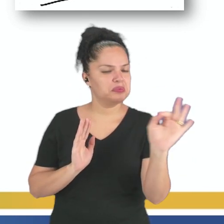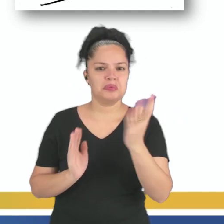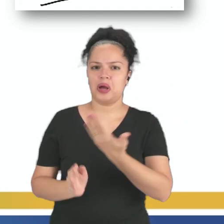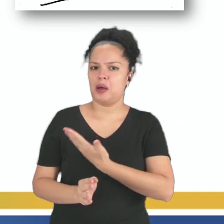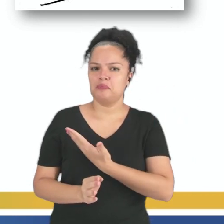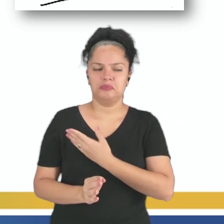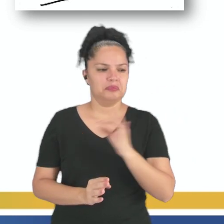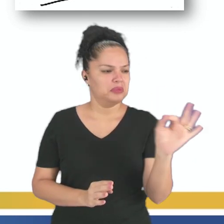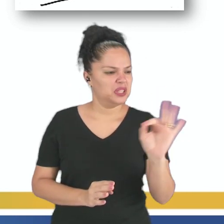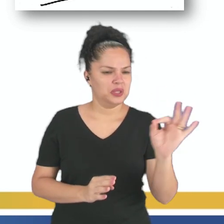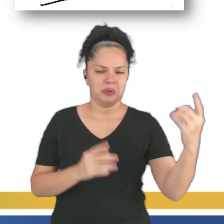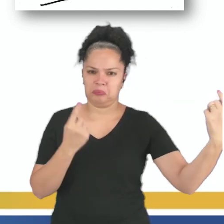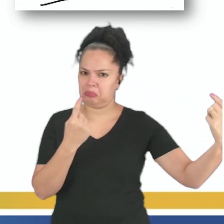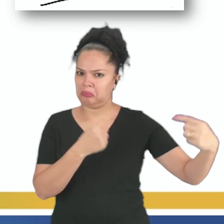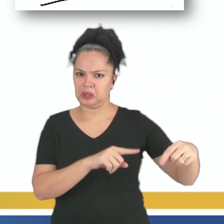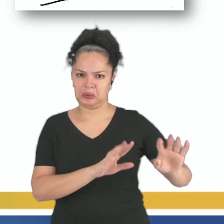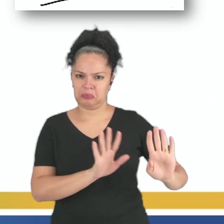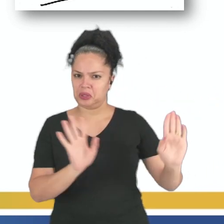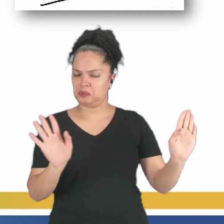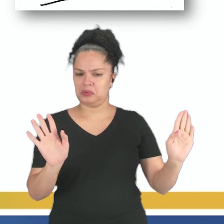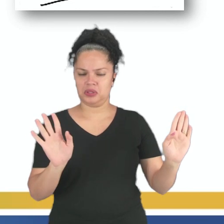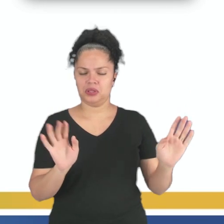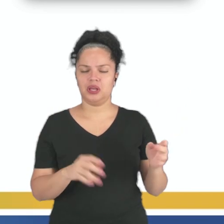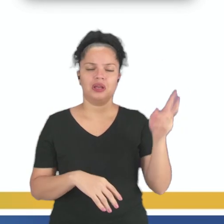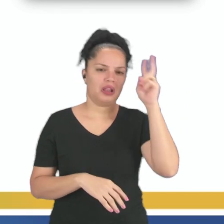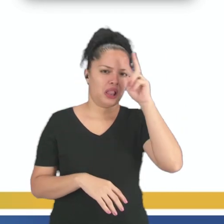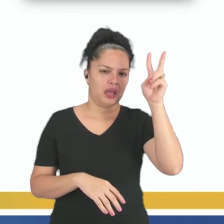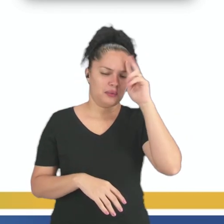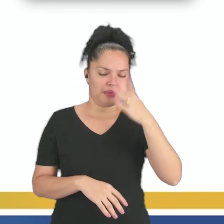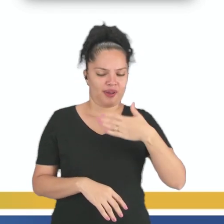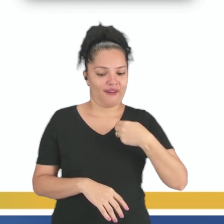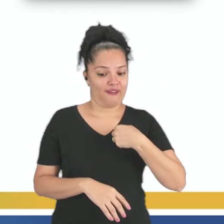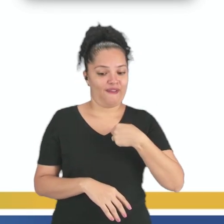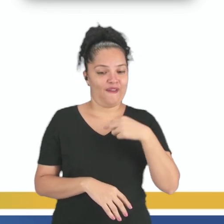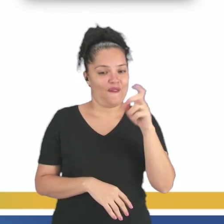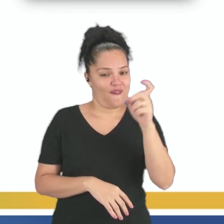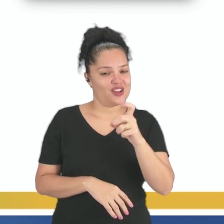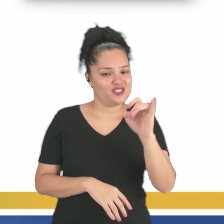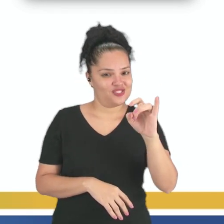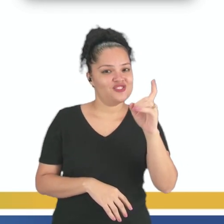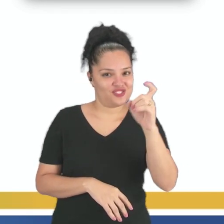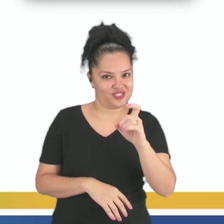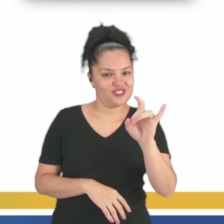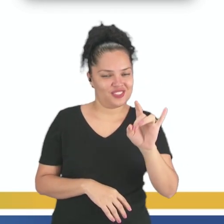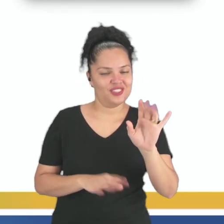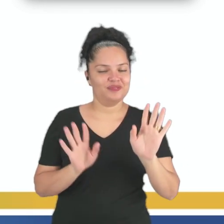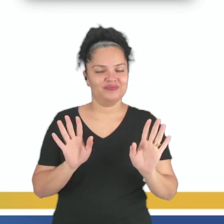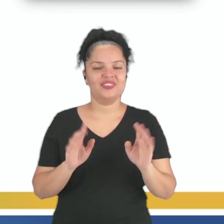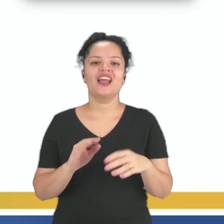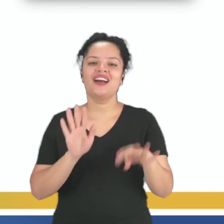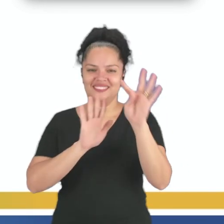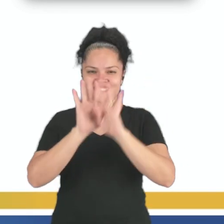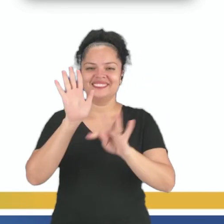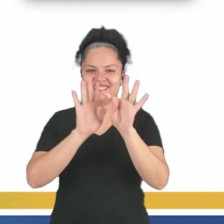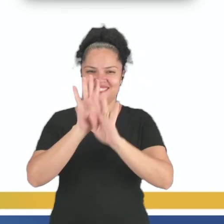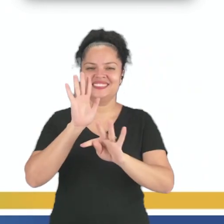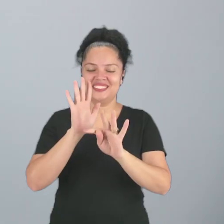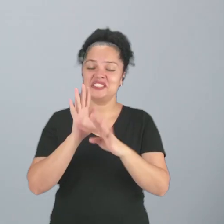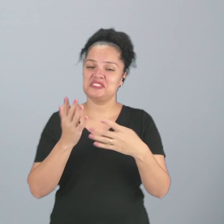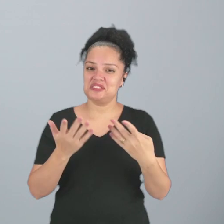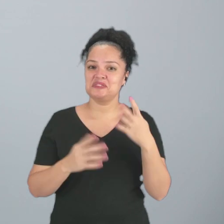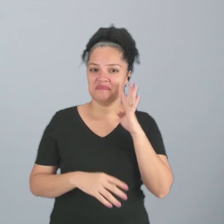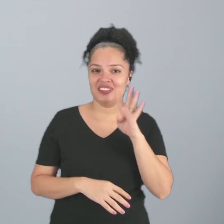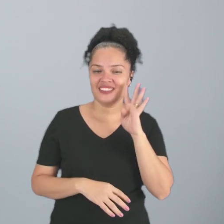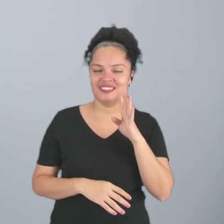amigos, nem meus inimigos, ninguém se lembrou do meu xixi. Então, pessoal, que texto interessante, não é? E